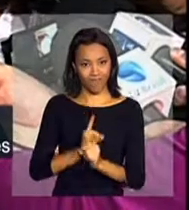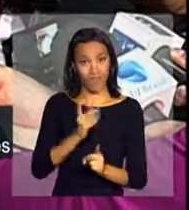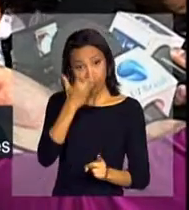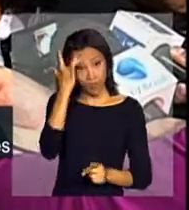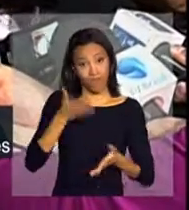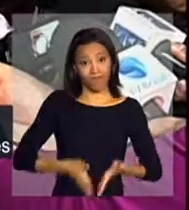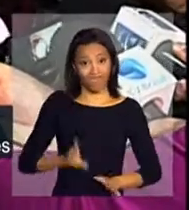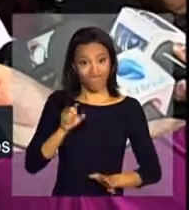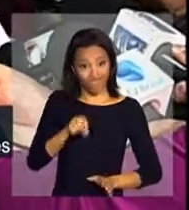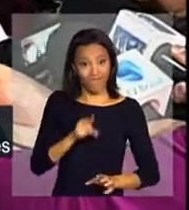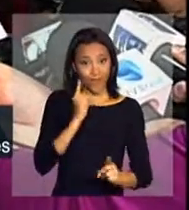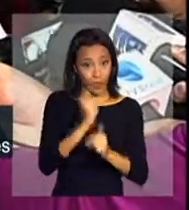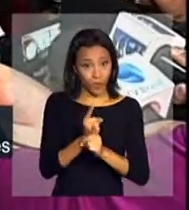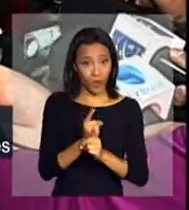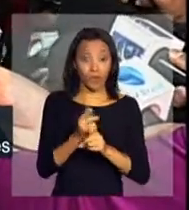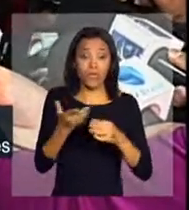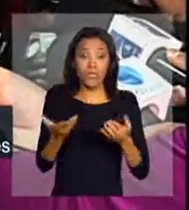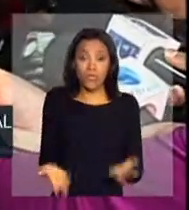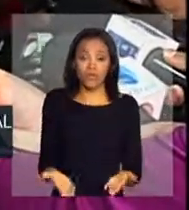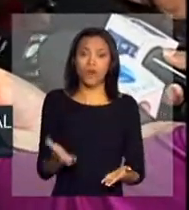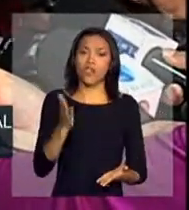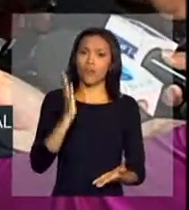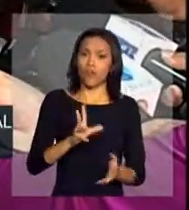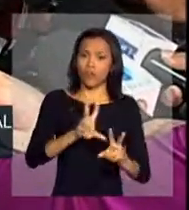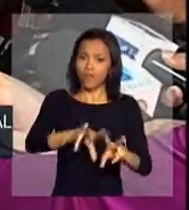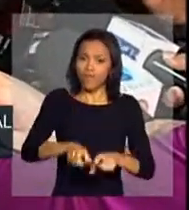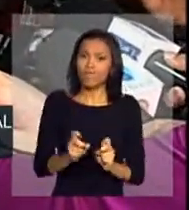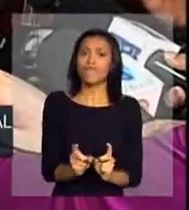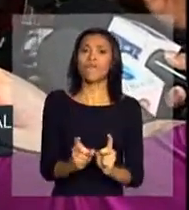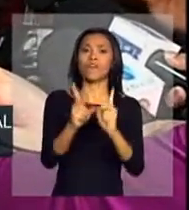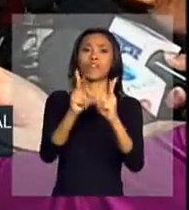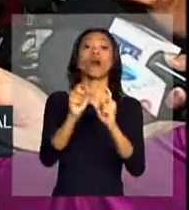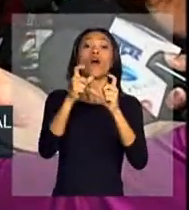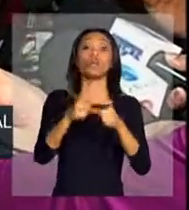Né? Então, e foram traficadas para o norte.